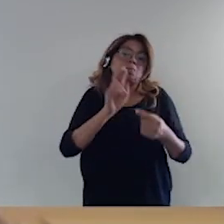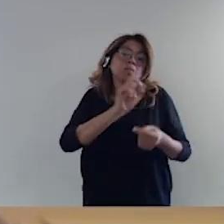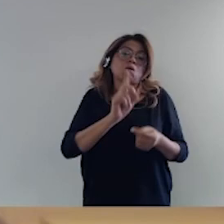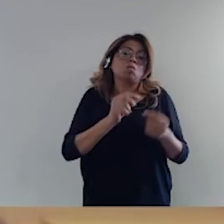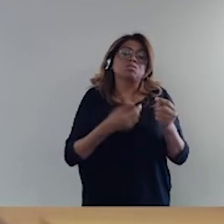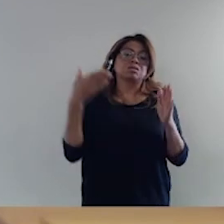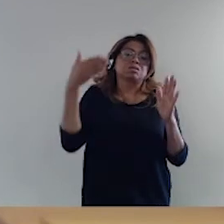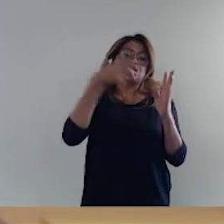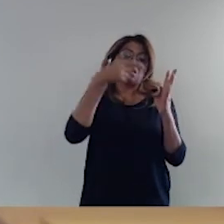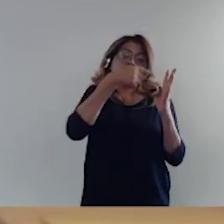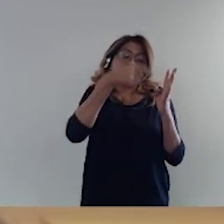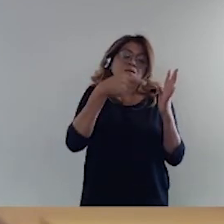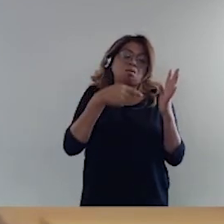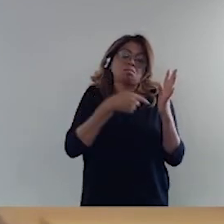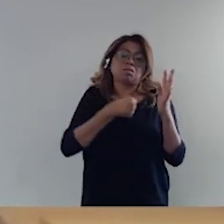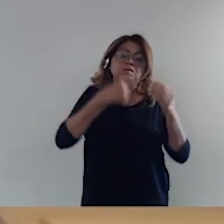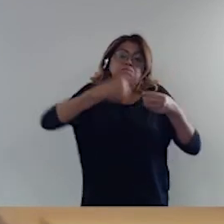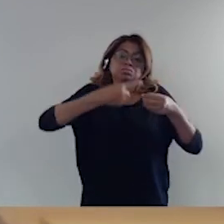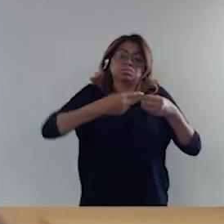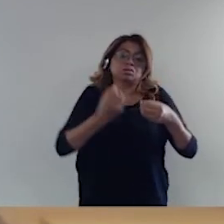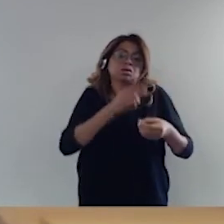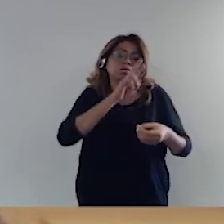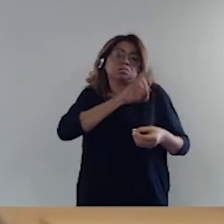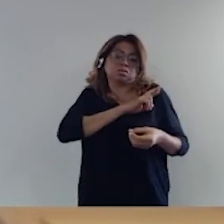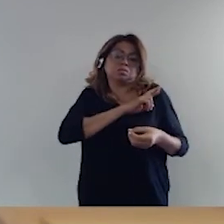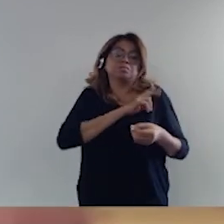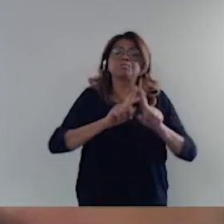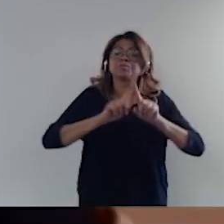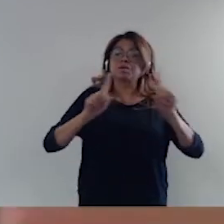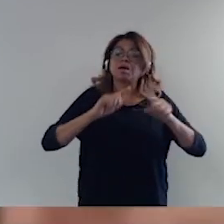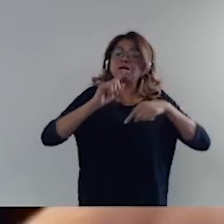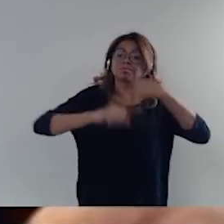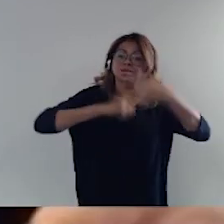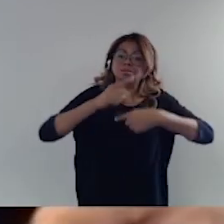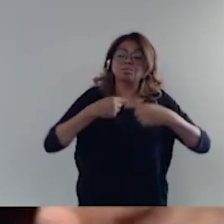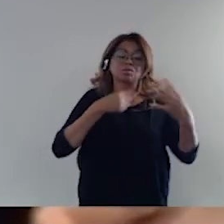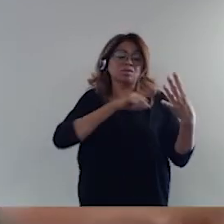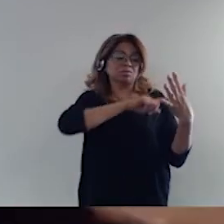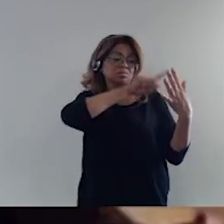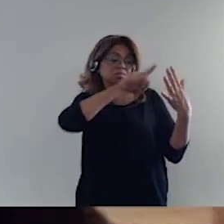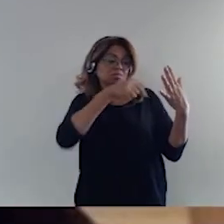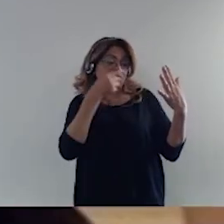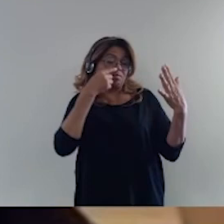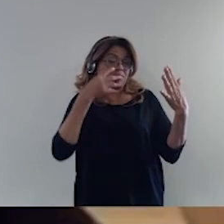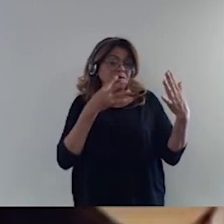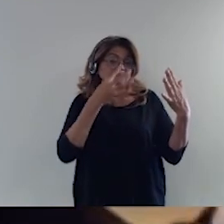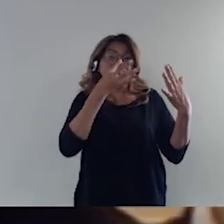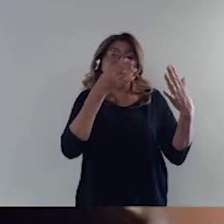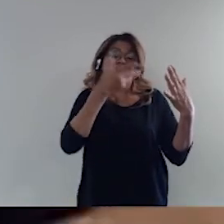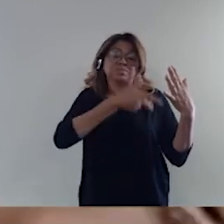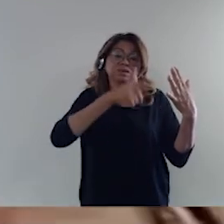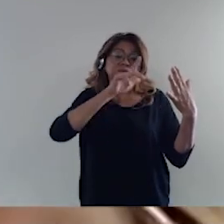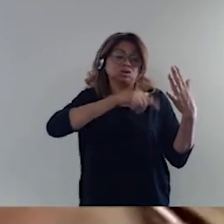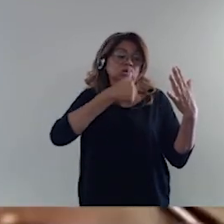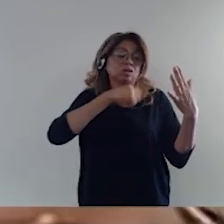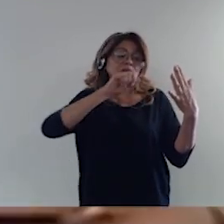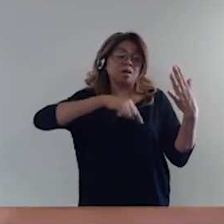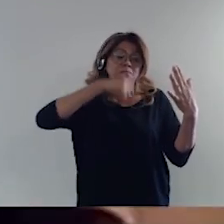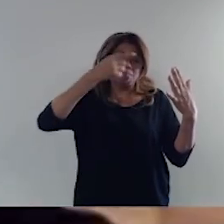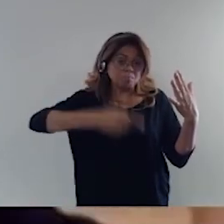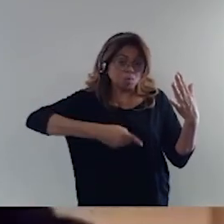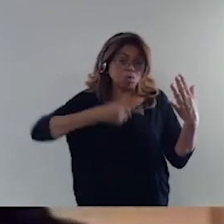você olha para trás e comenta o videotape, você descobre muitos problemas que, no entanto, no calor dos acontecimentos, no meio